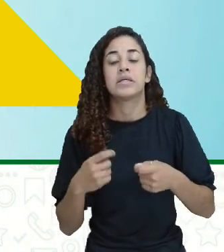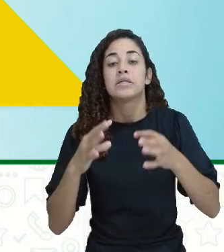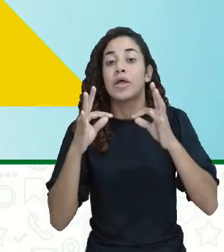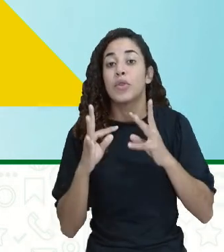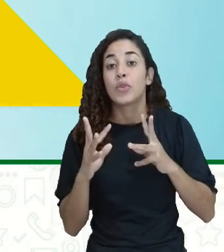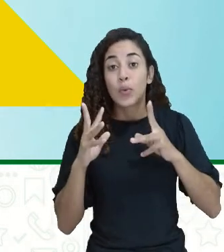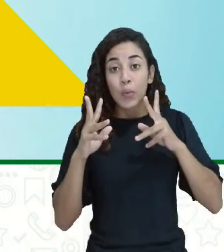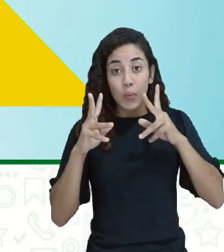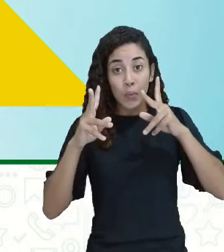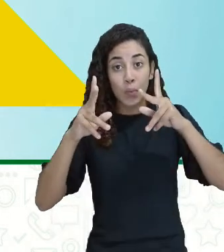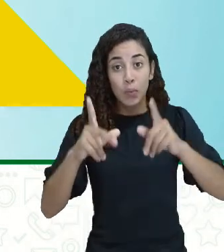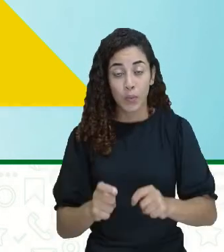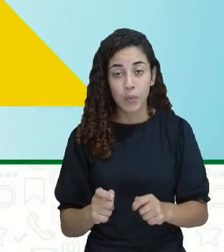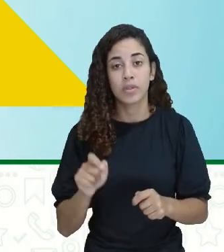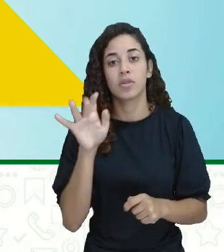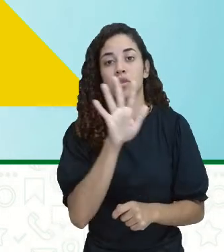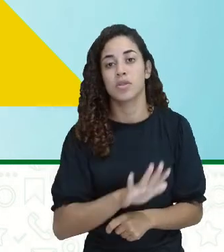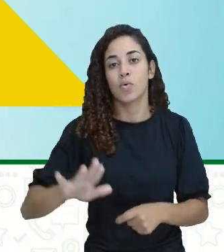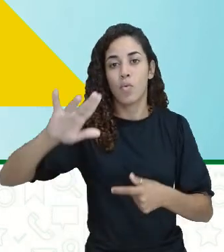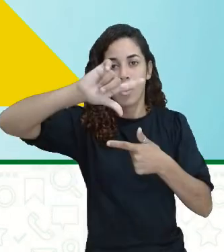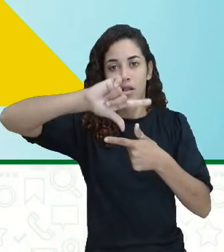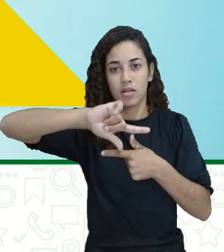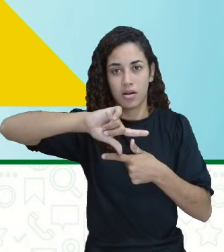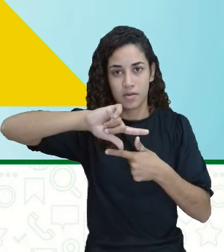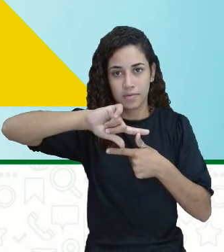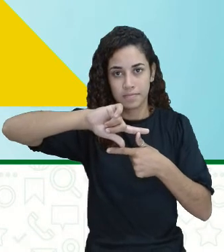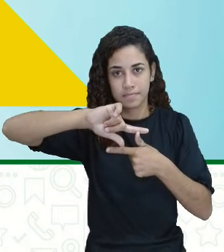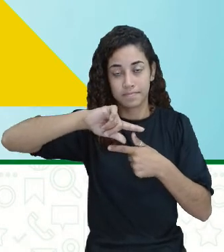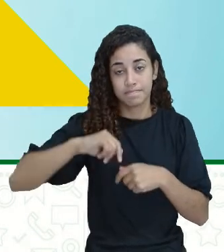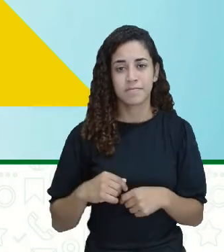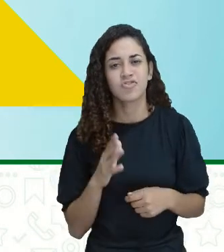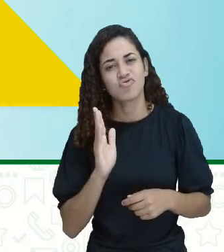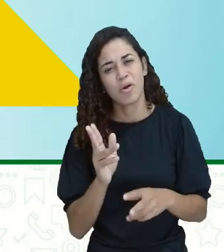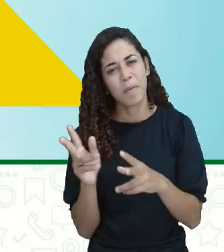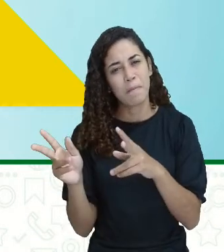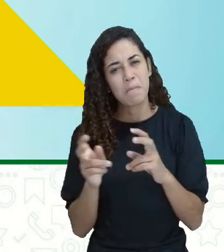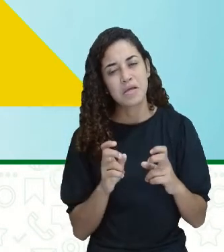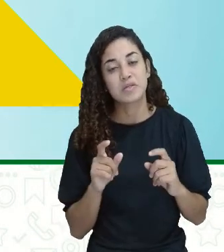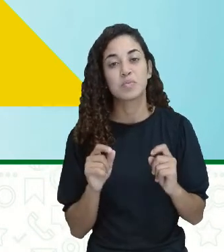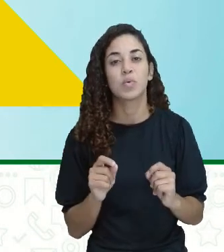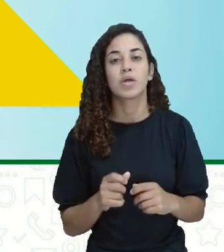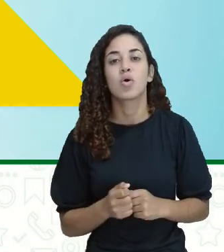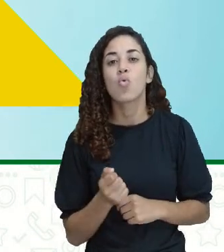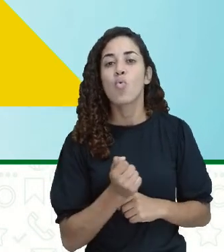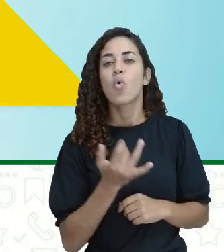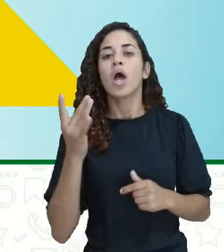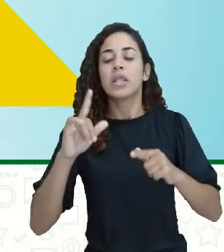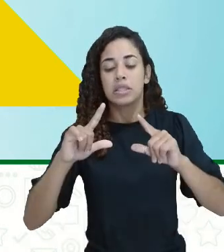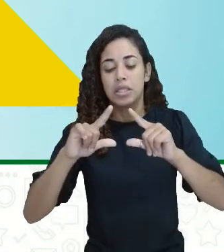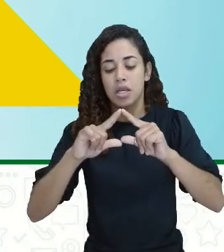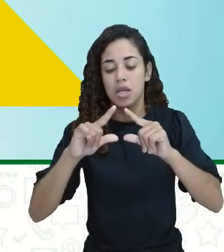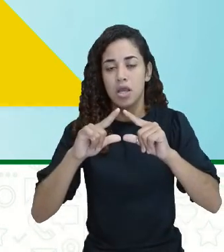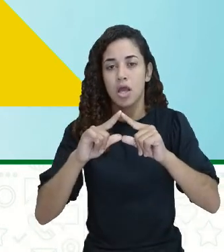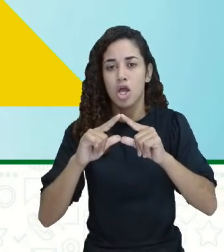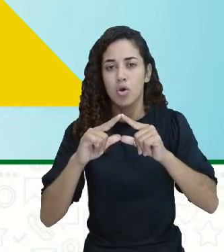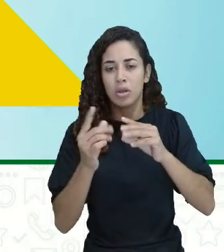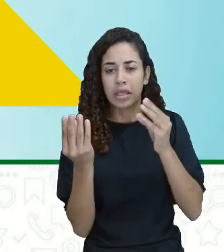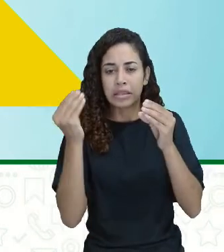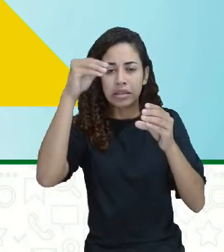do quadrado. E aí? Vocês já perceberam quantos triângulos cabem ali